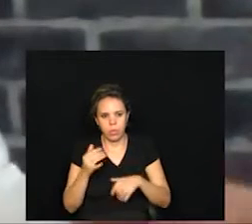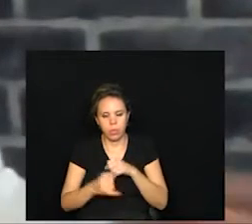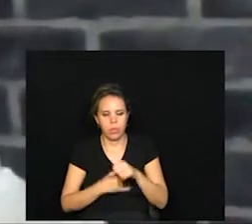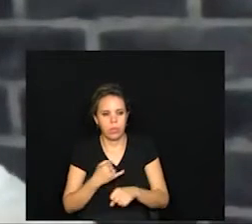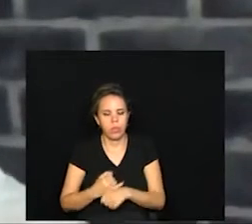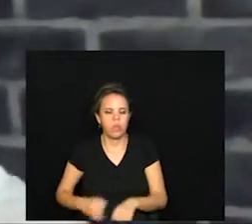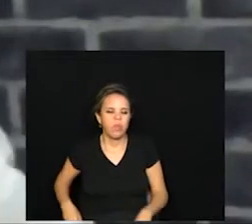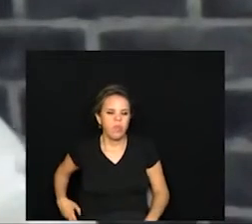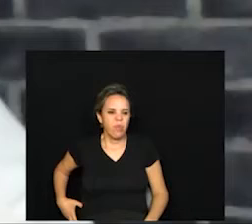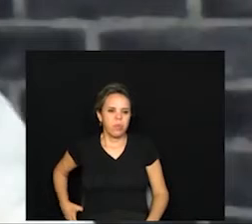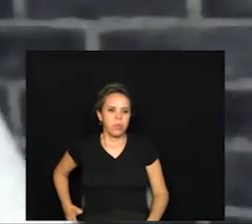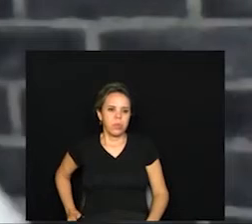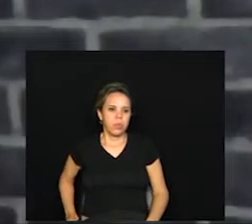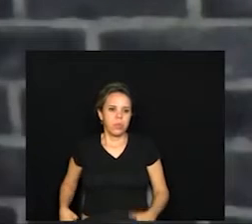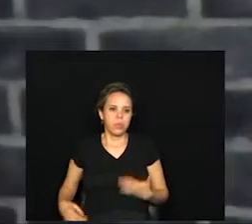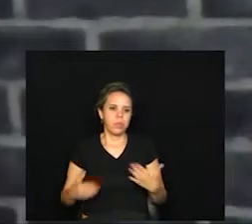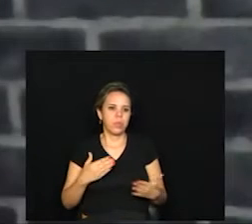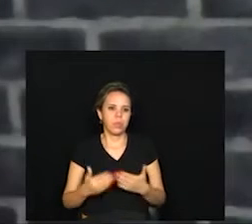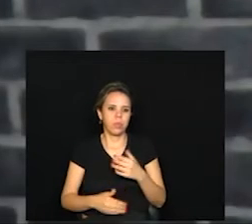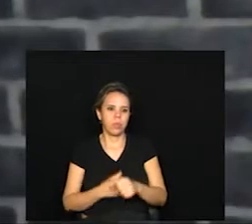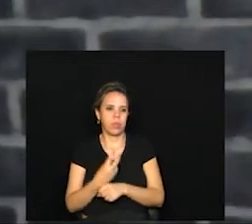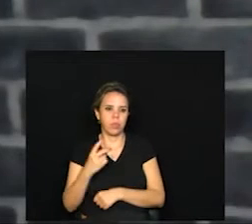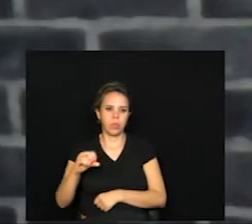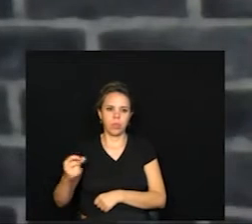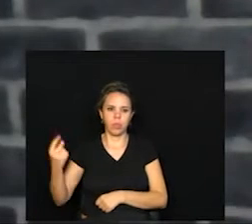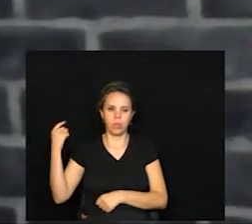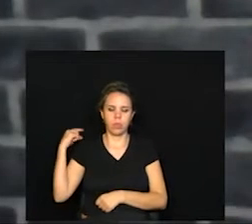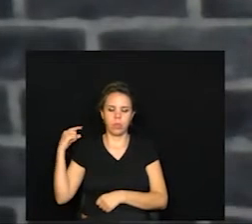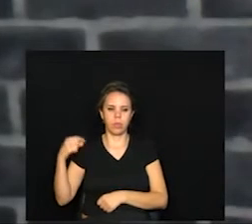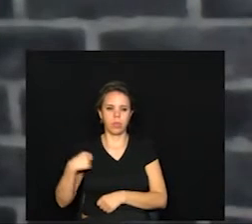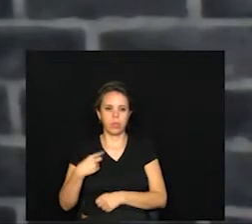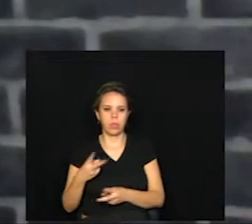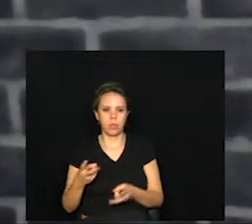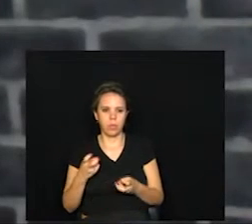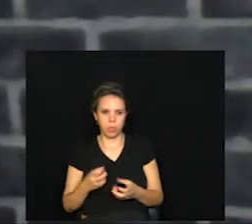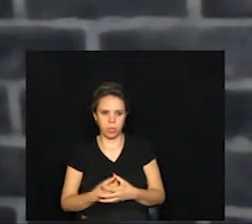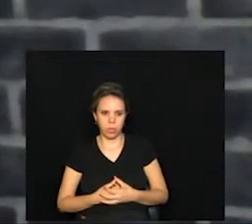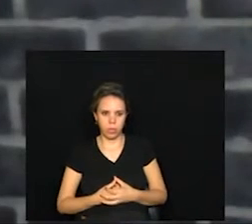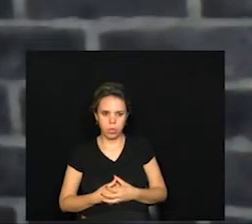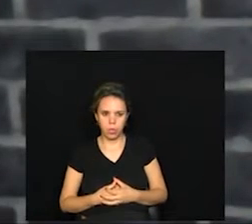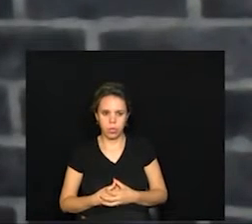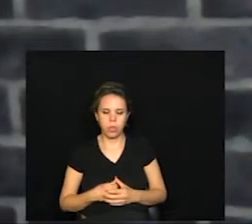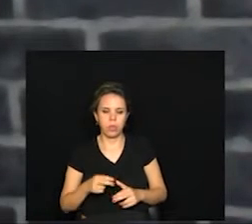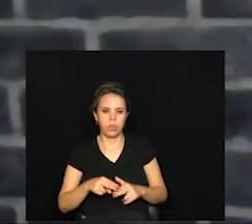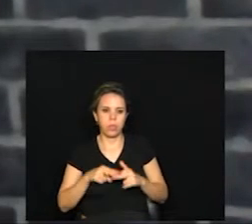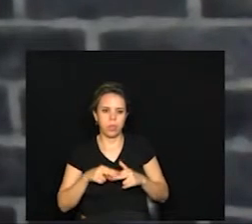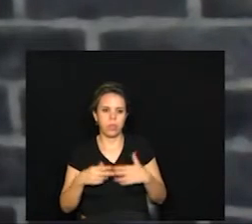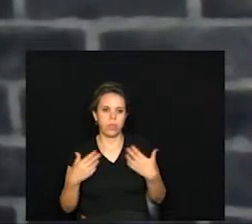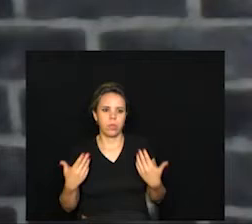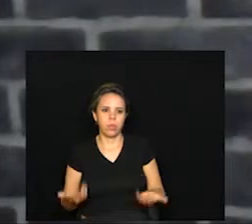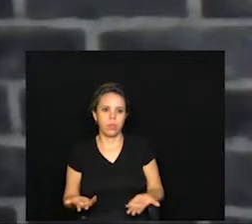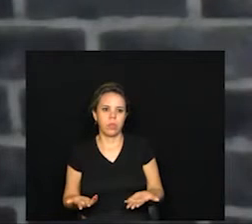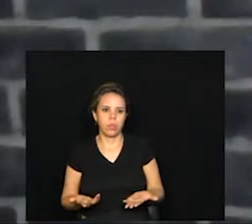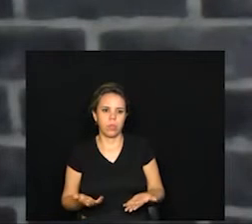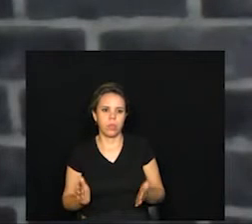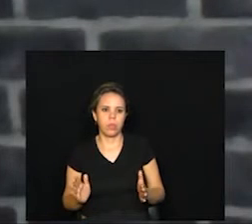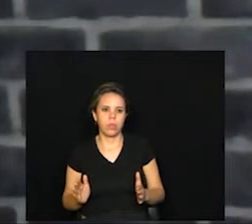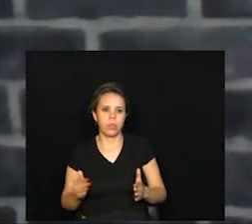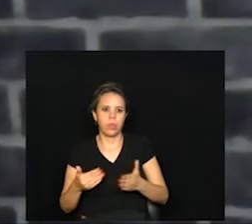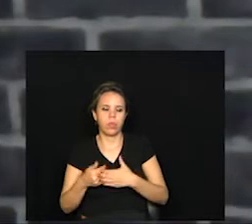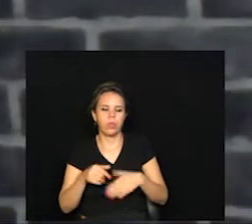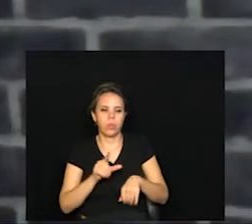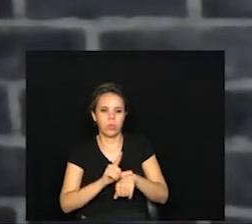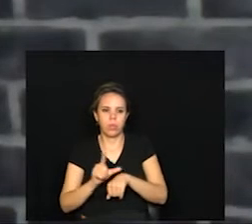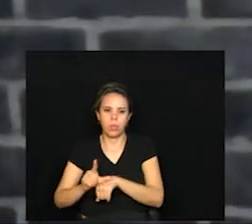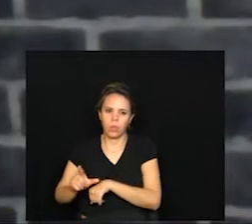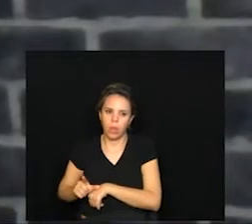internet. Mas em comparação a 2019, o que a gente percebeu foi devido ao fechamento do